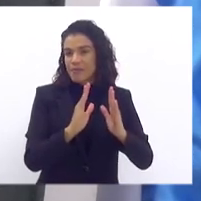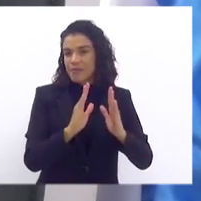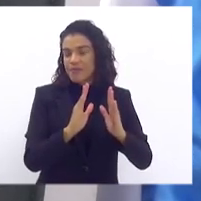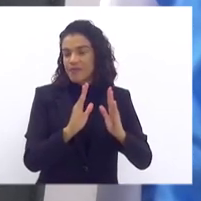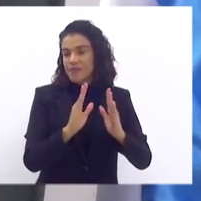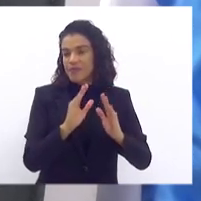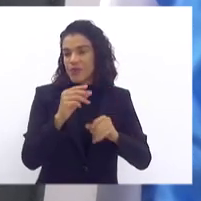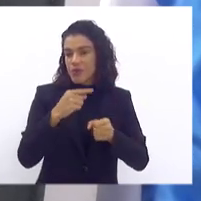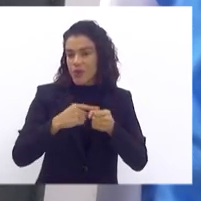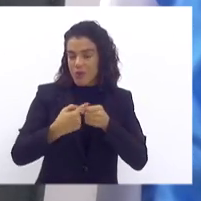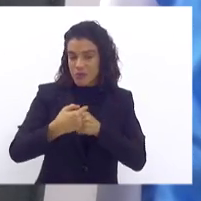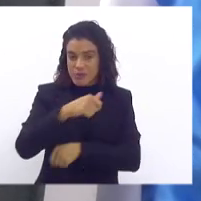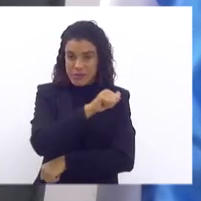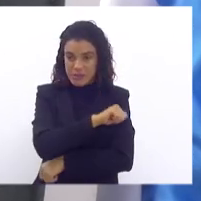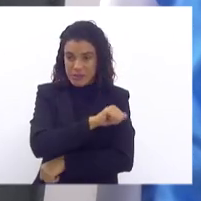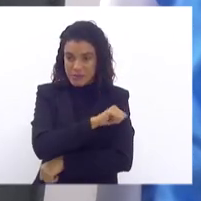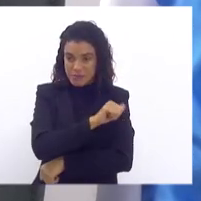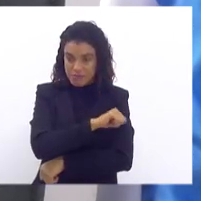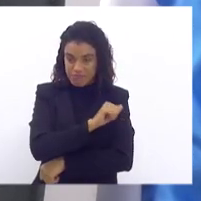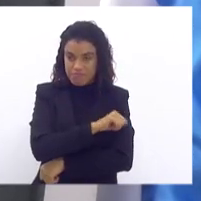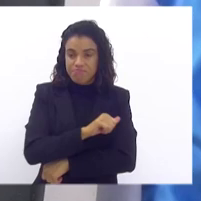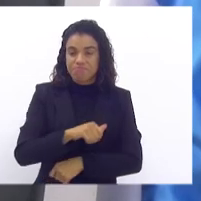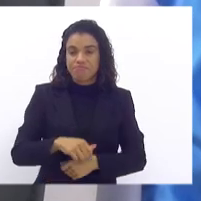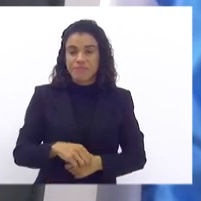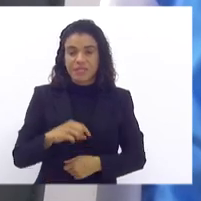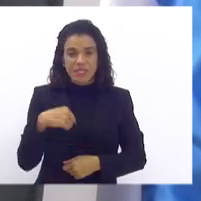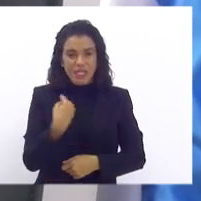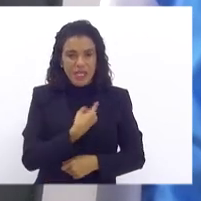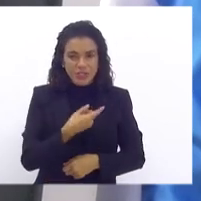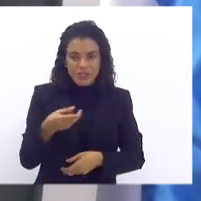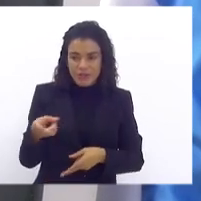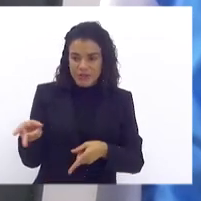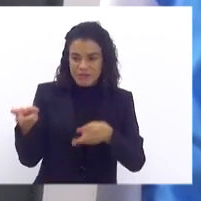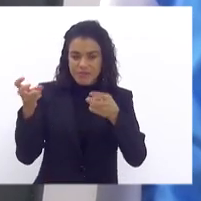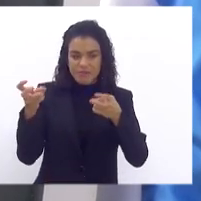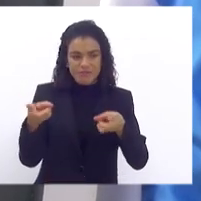no município do Rio de Janeiro, e a gente viu